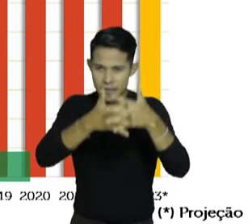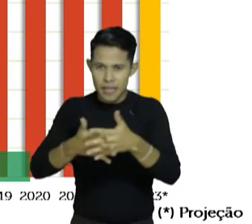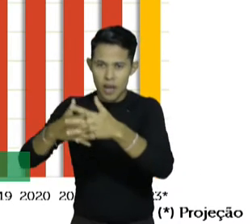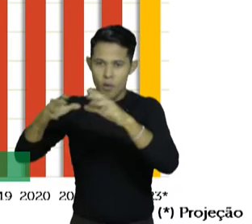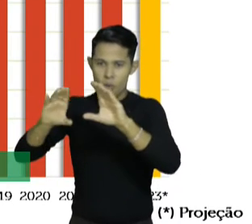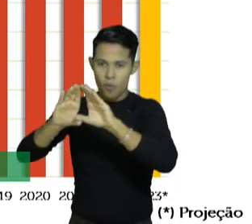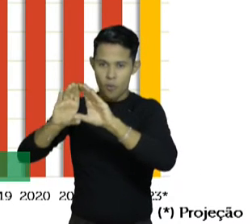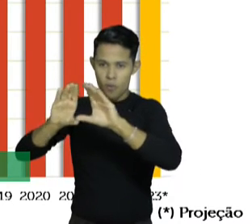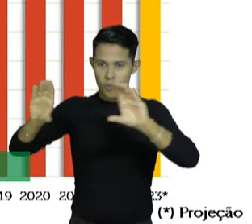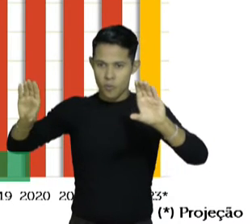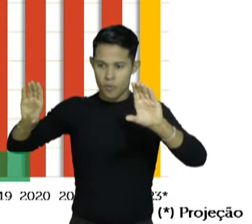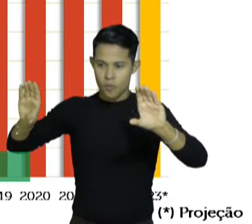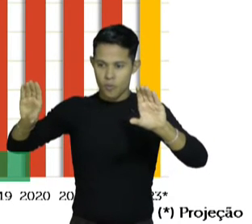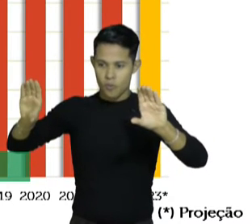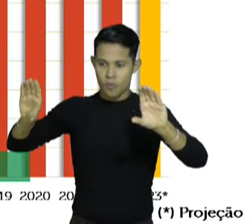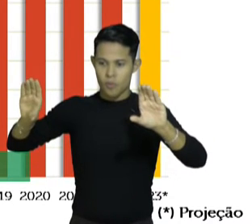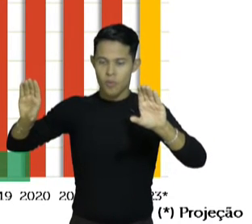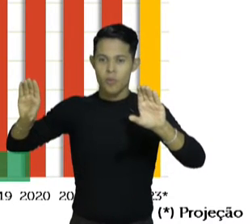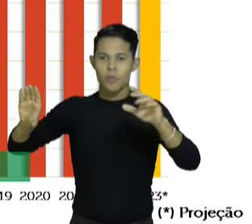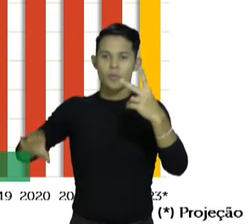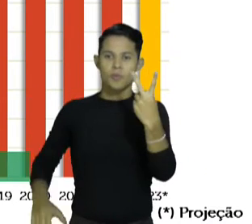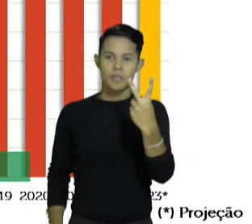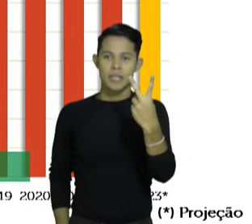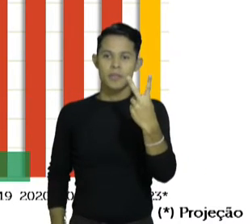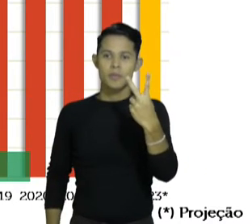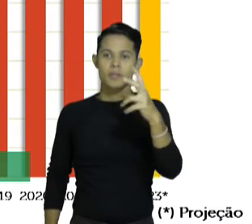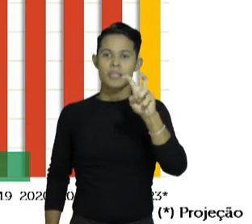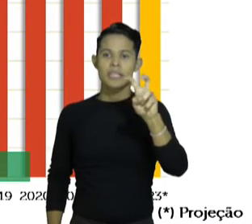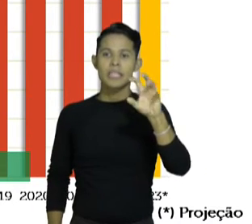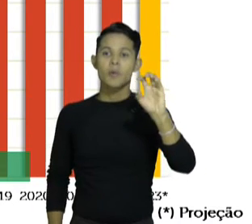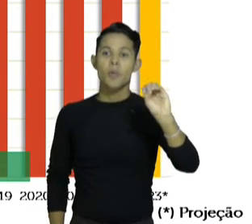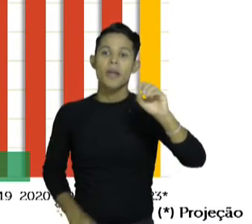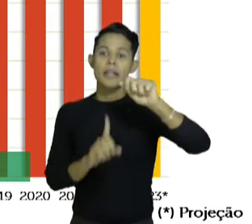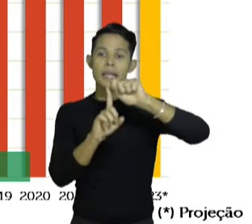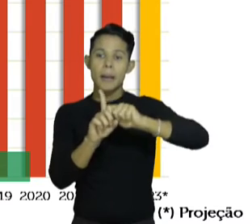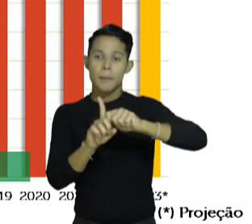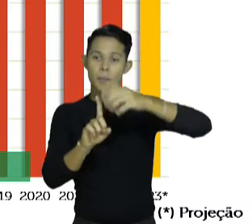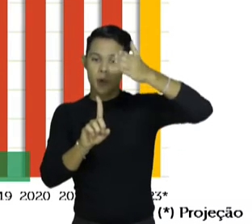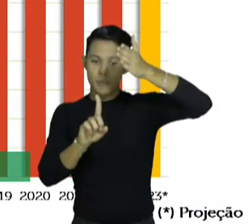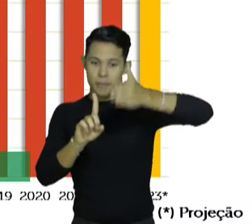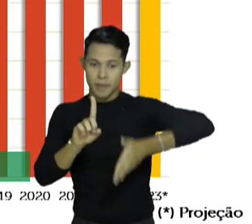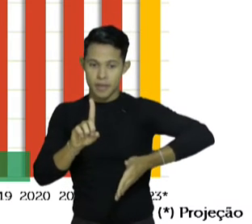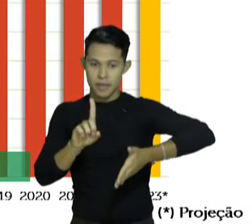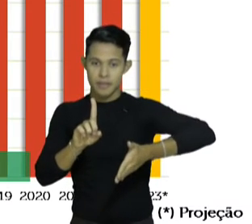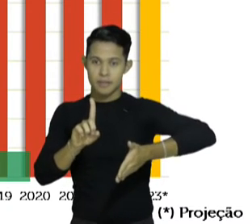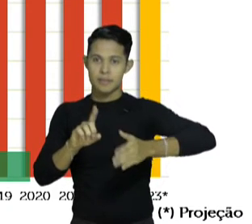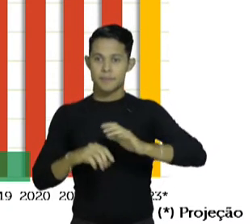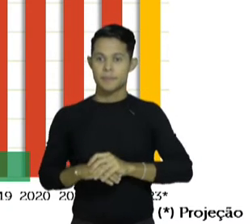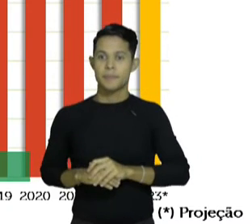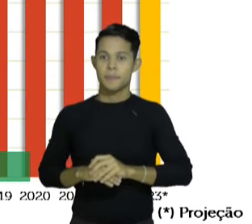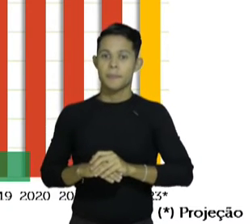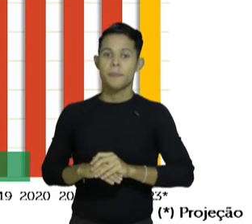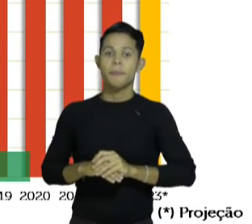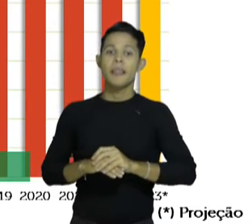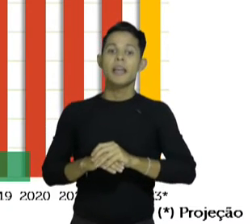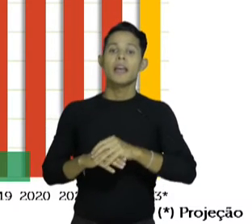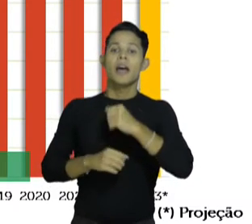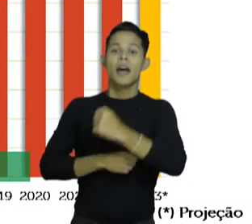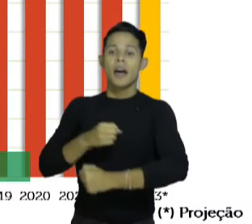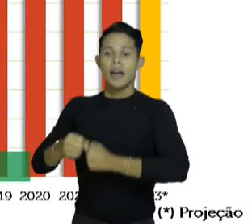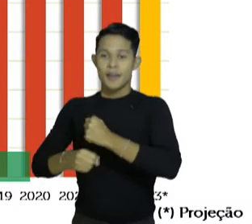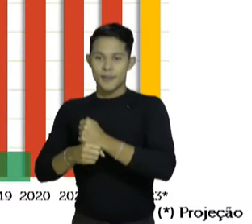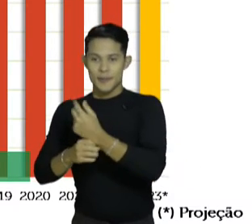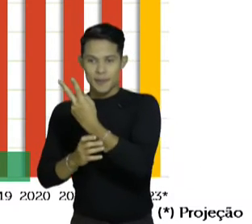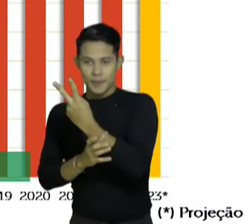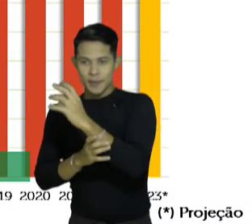vai em cima do navio 250 por mês a gente exportava tá em 22